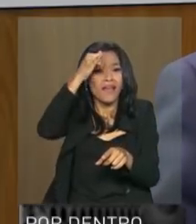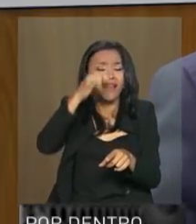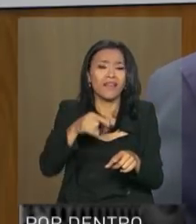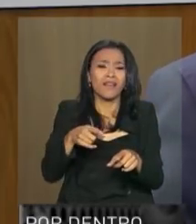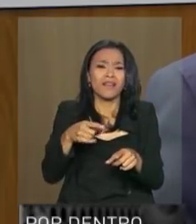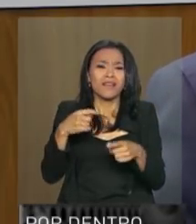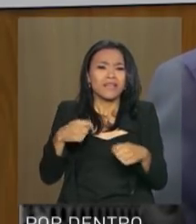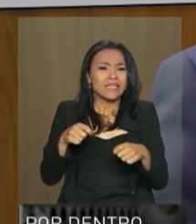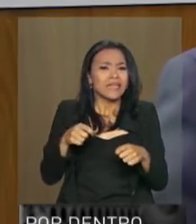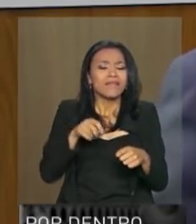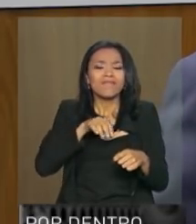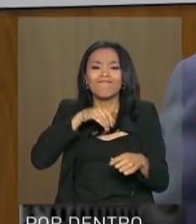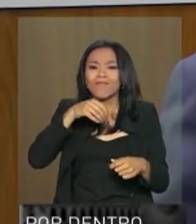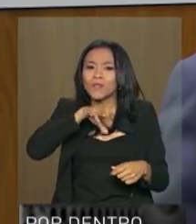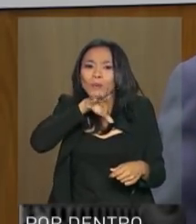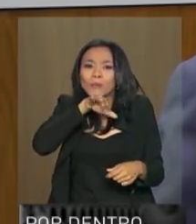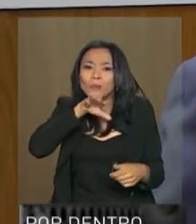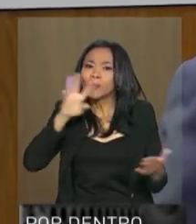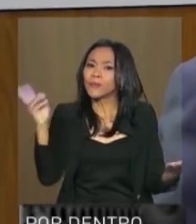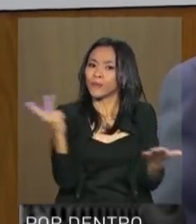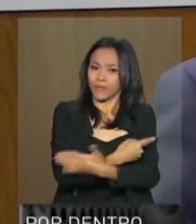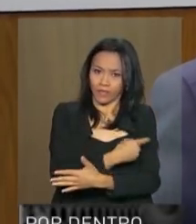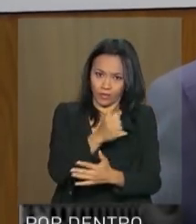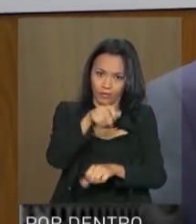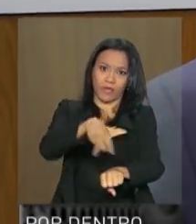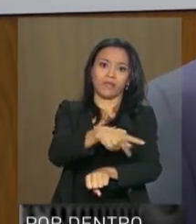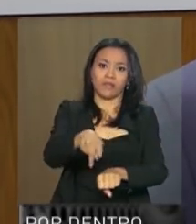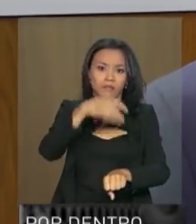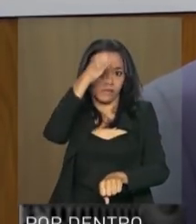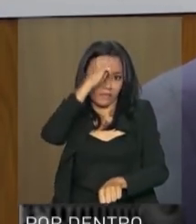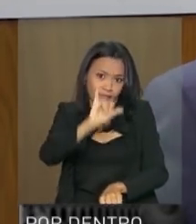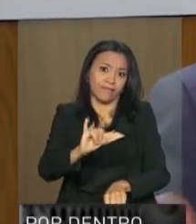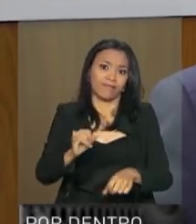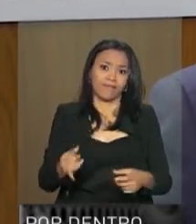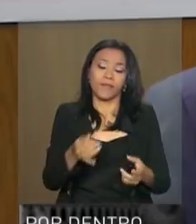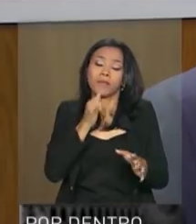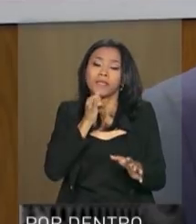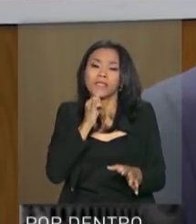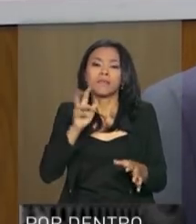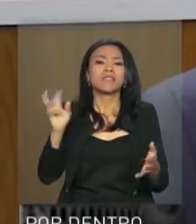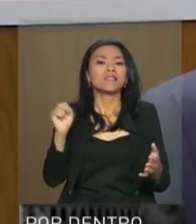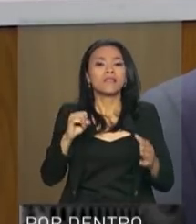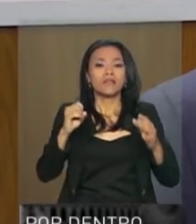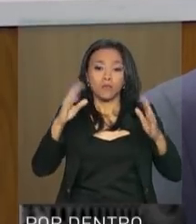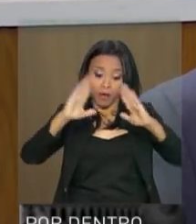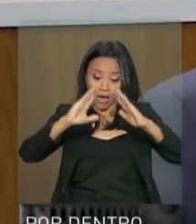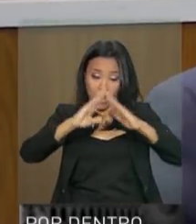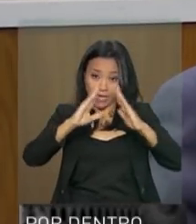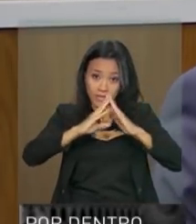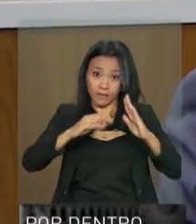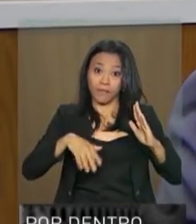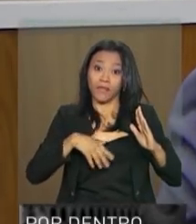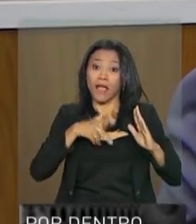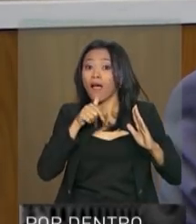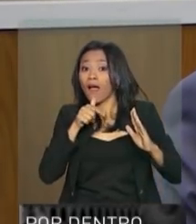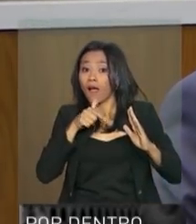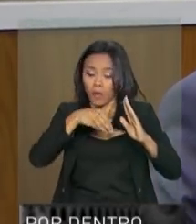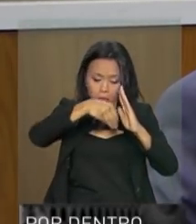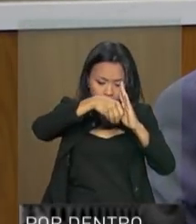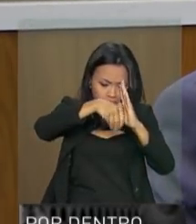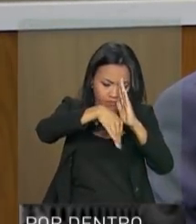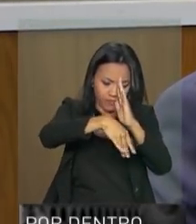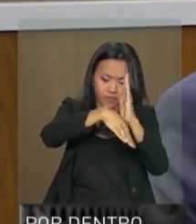Então veja só. É como a gente tem um problema, por exemplo, de uma infiltração numa casa, um problema de uma doença. Se eu tenho um